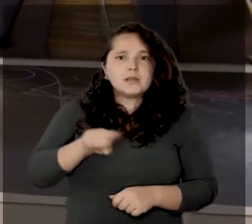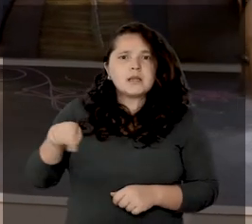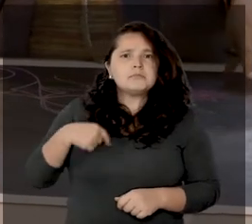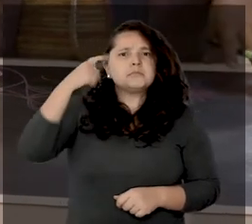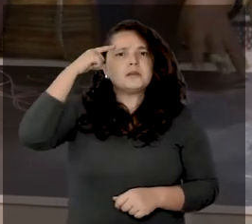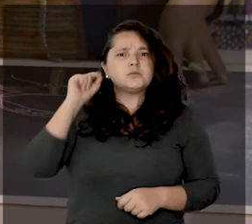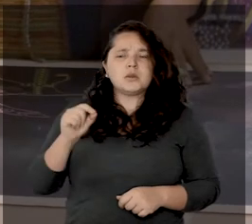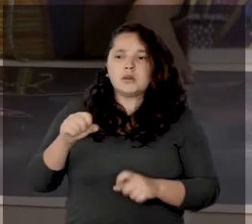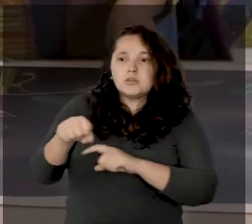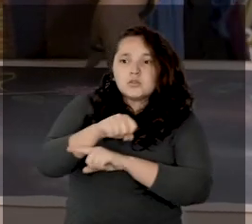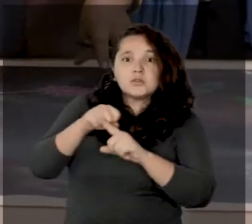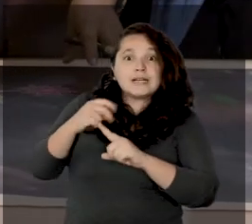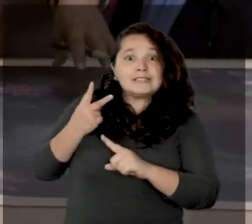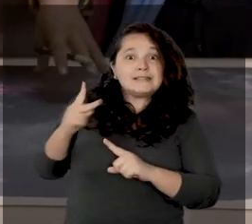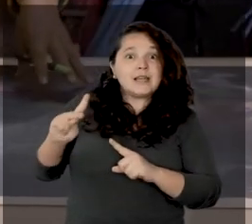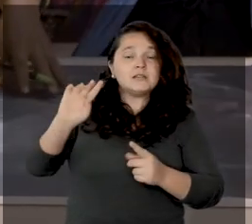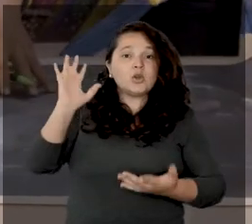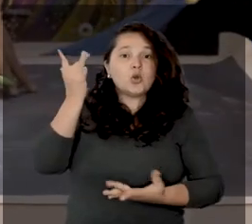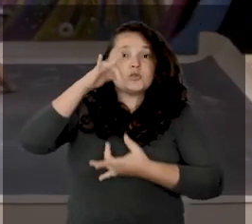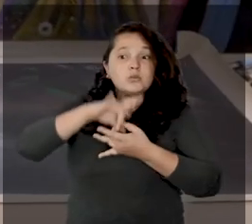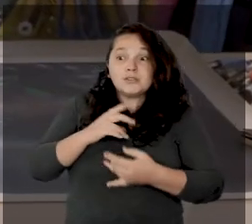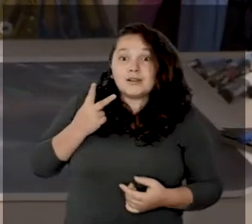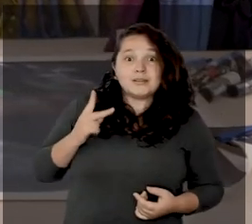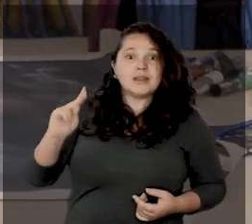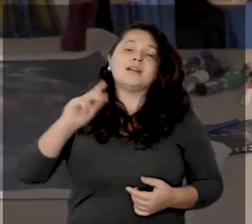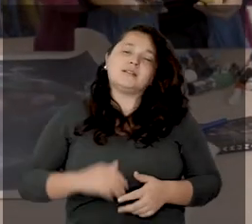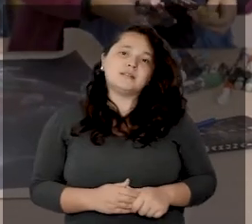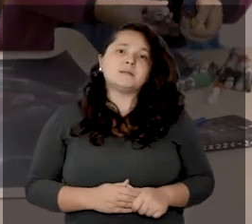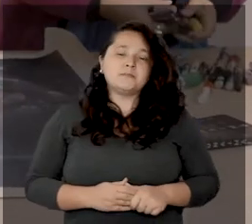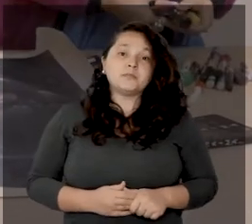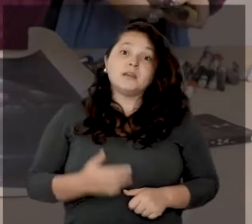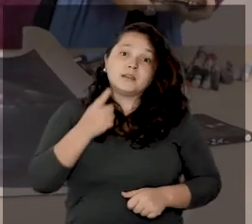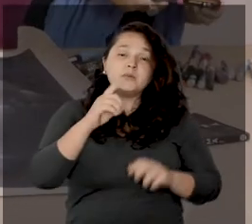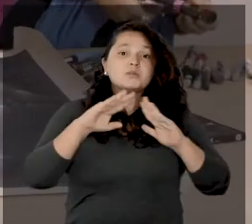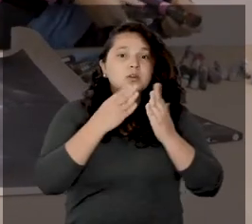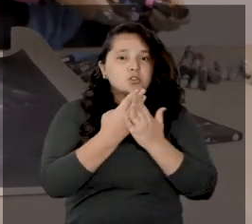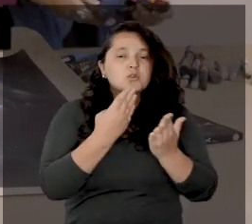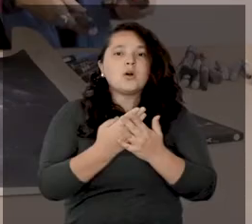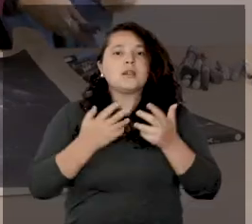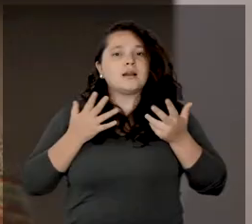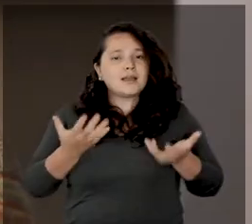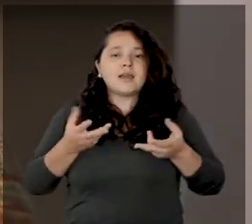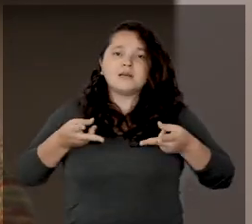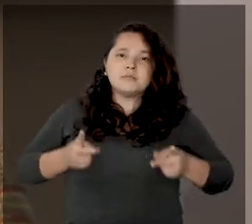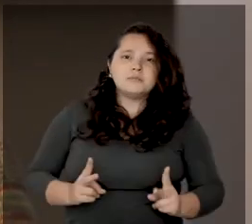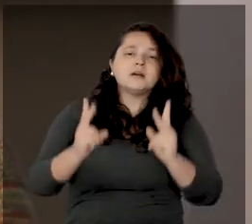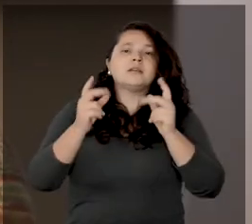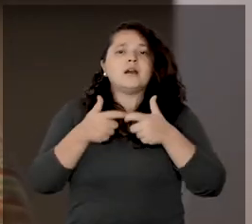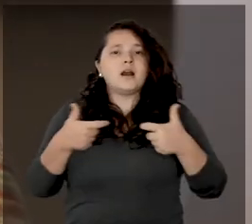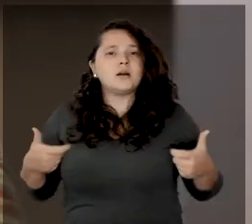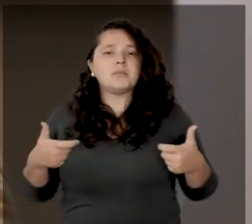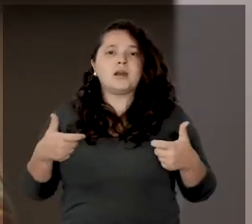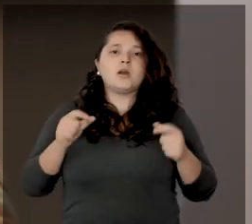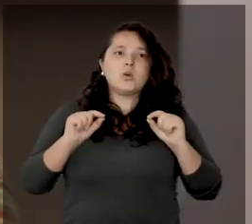cosmologia. Então, essa escola, ela pretende também manter, formar, ampliar, enfim, reforçar o trabalho dos pajés. Em